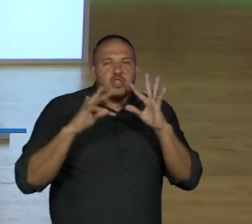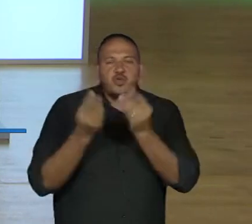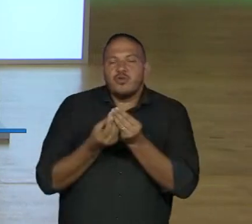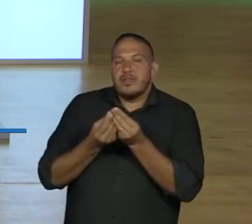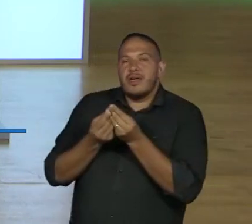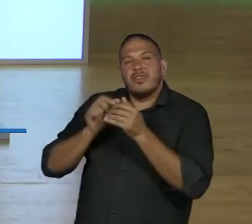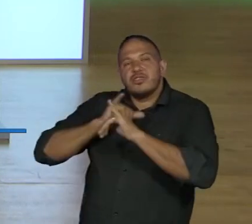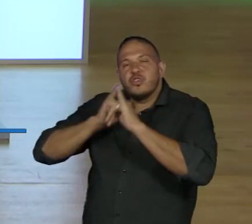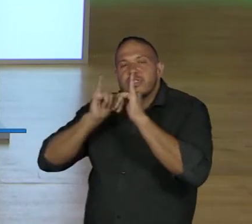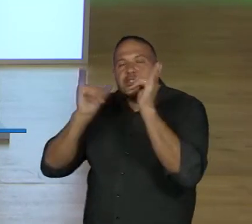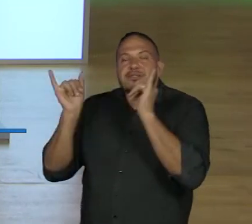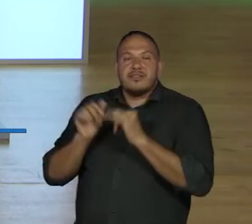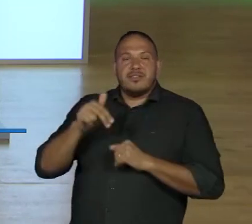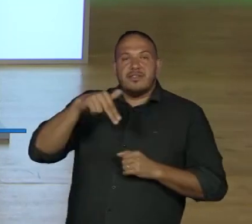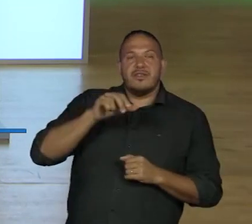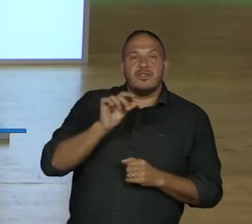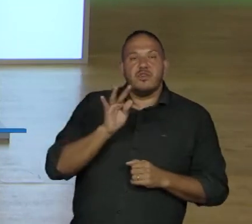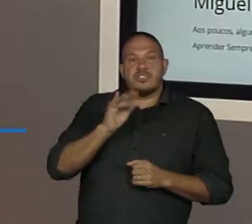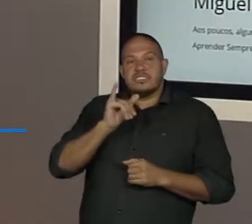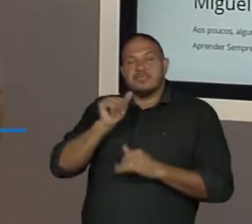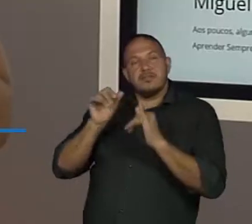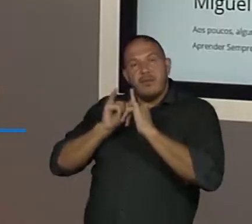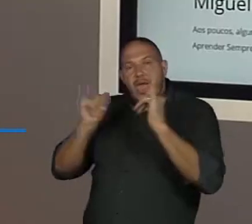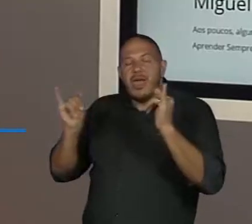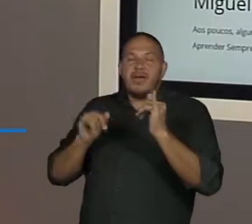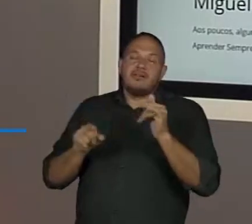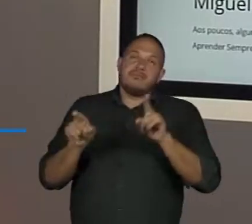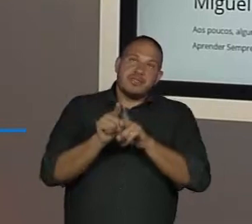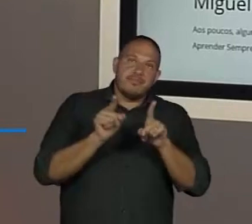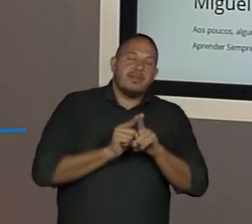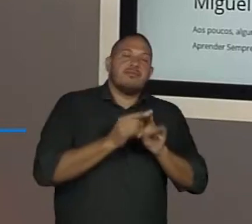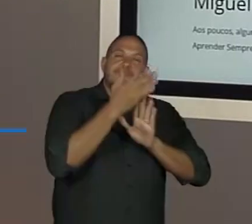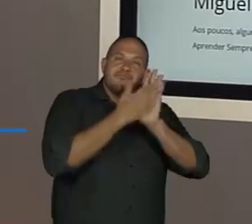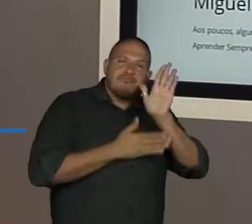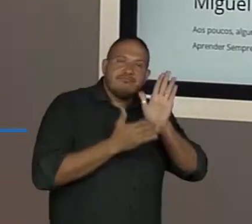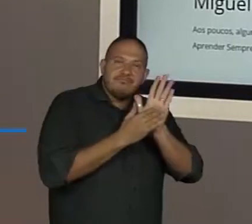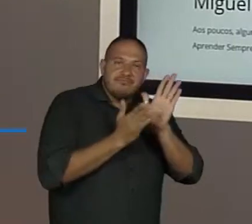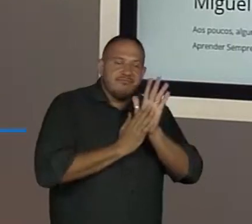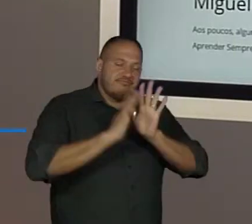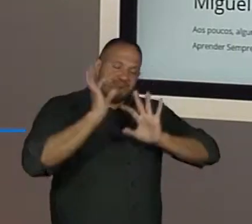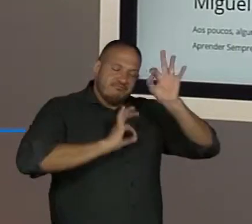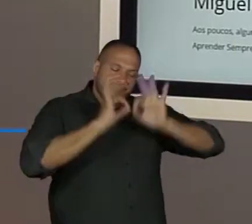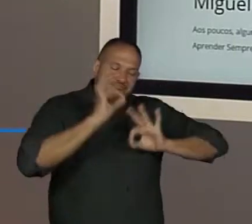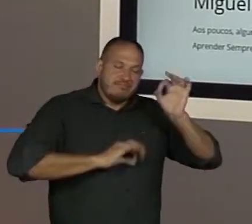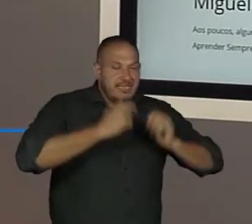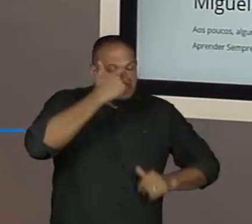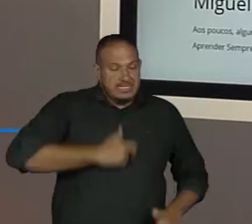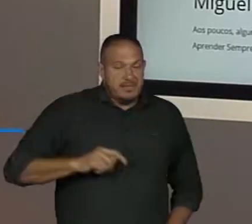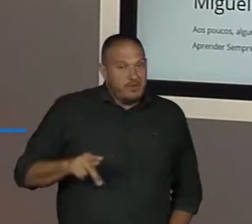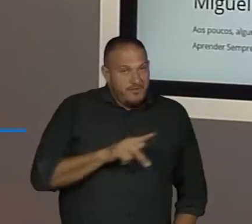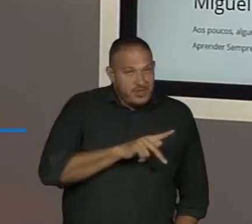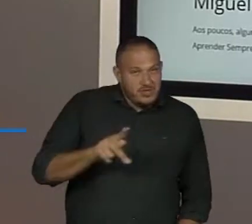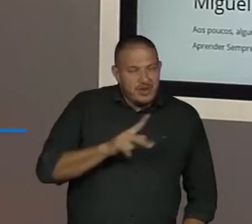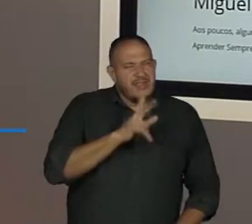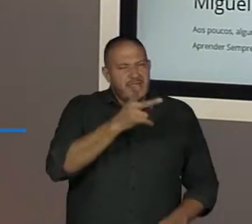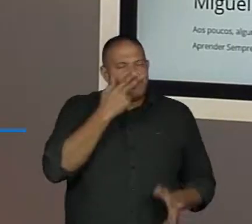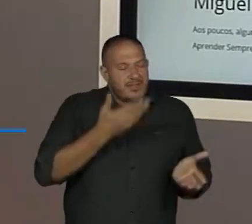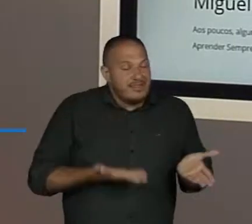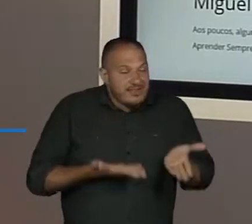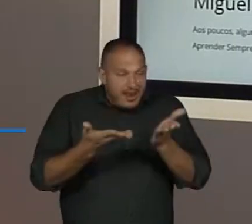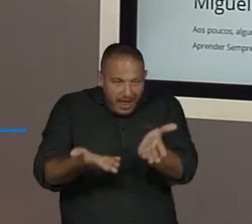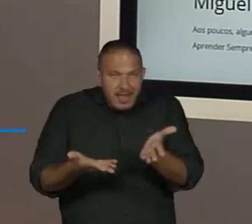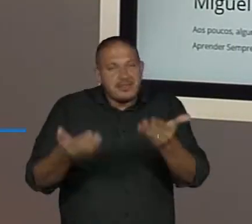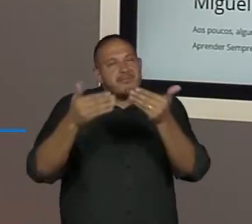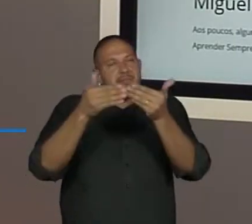vocês andaram lendo, a proposta que vocês realizaram, que a professora sempre traz, a proposta de vocês ampliarem